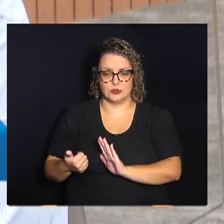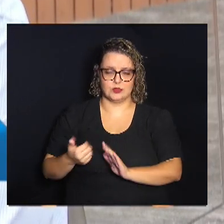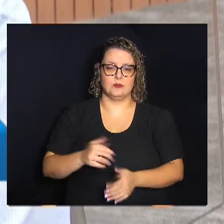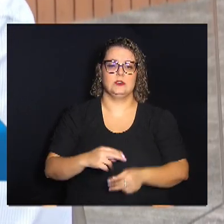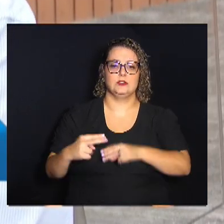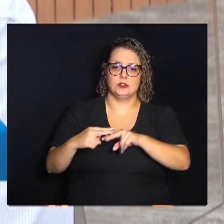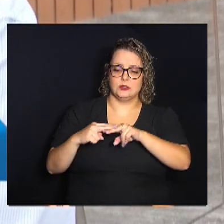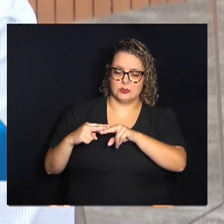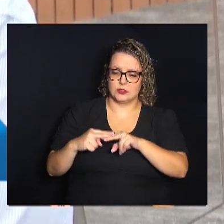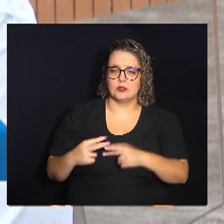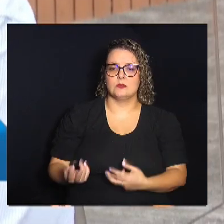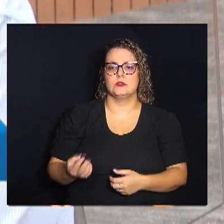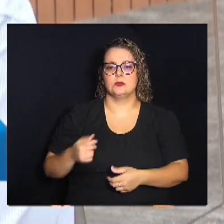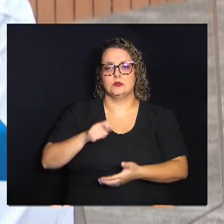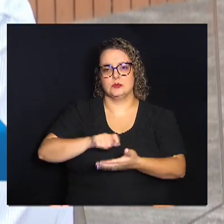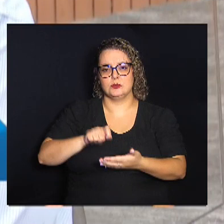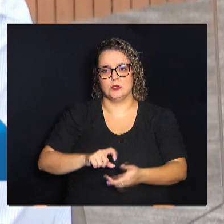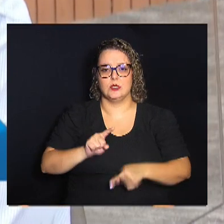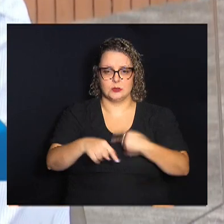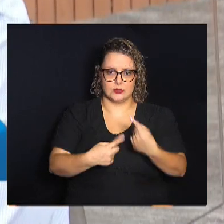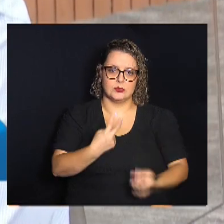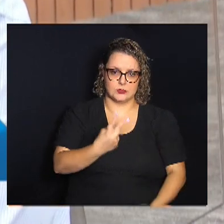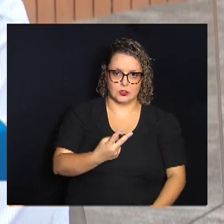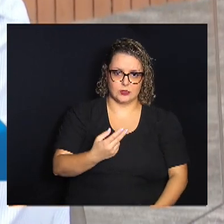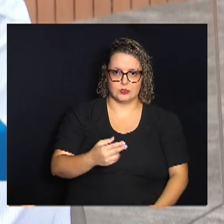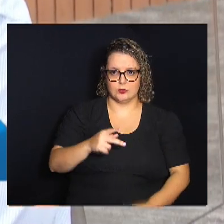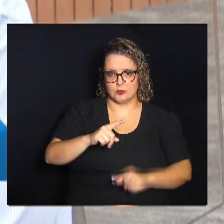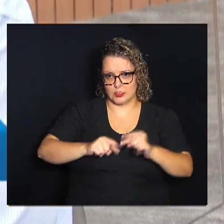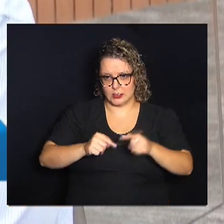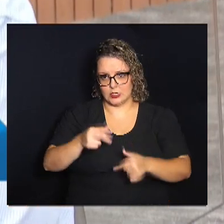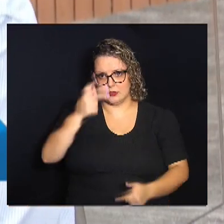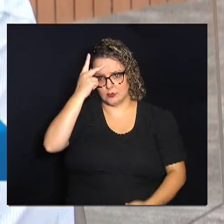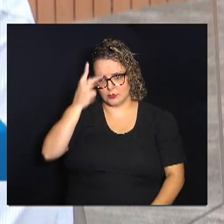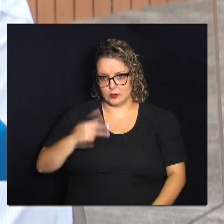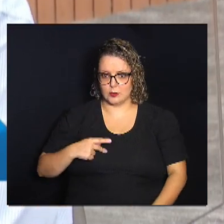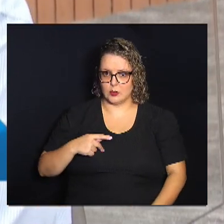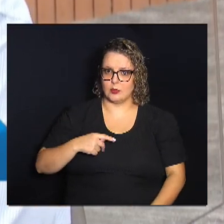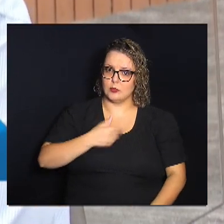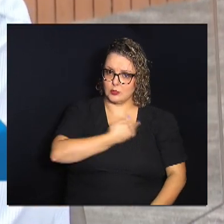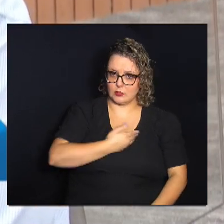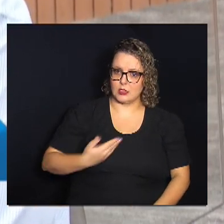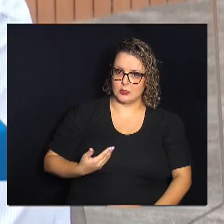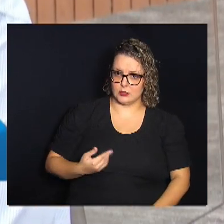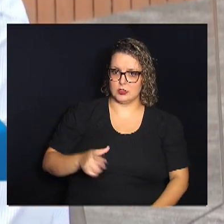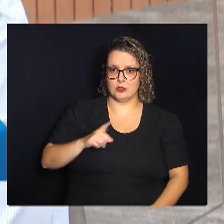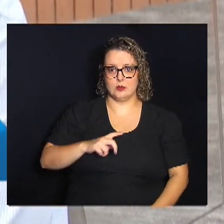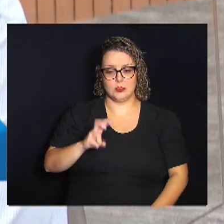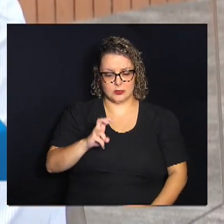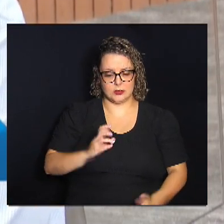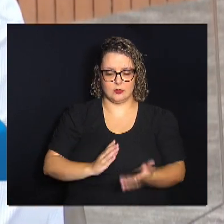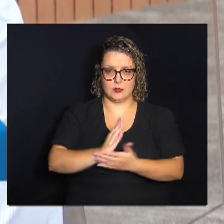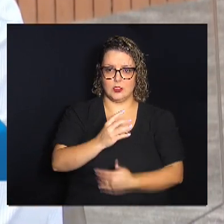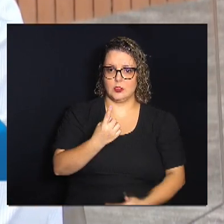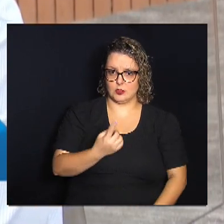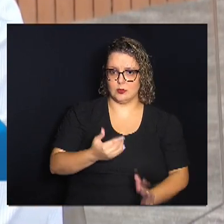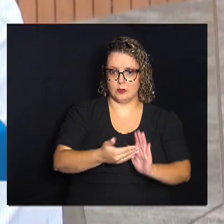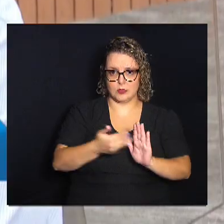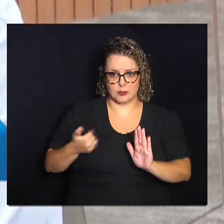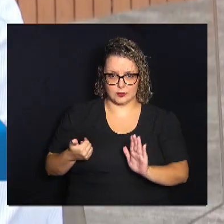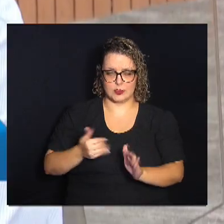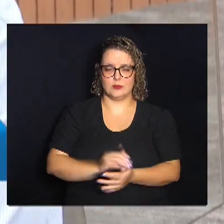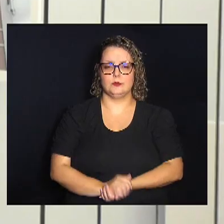matérias que são matérias do próprio governo, que também foram aprovadas. Então nós tivemos 5 aprovações e uma retirada de pauta.